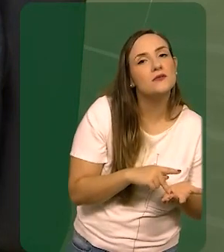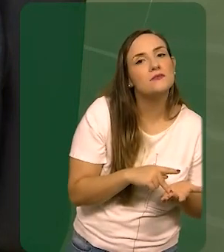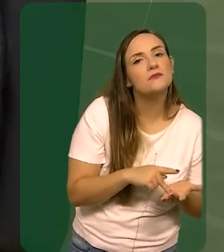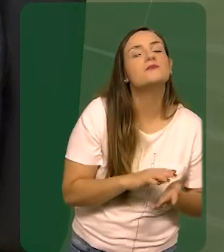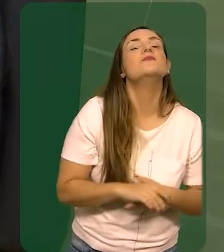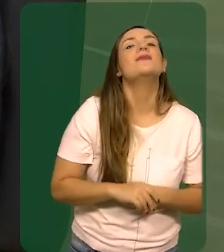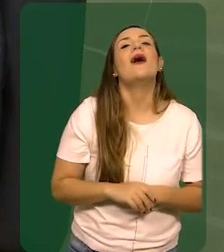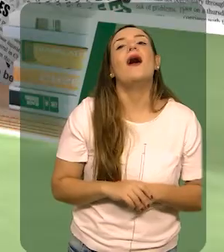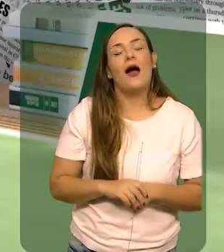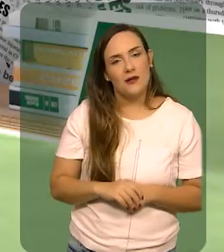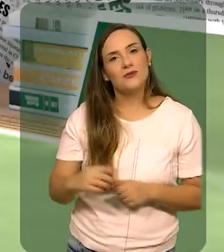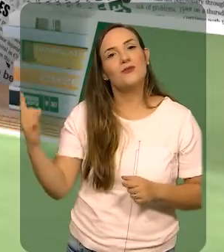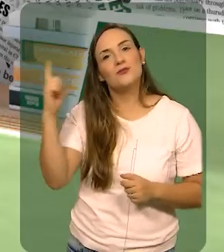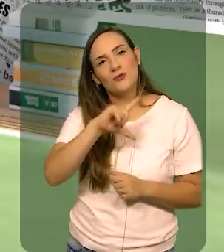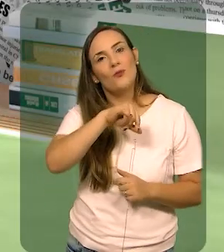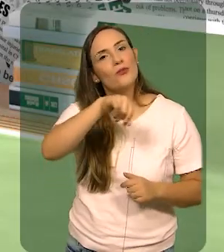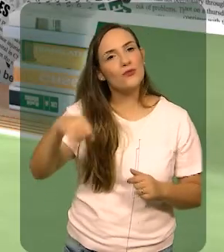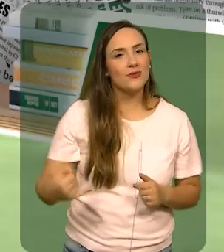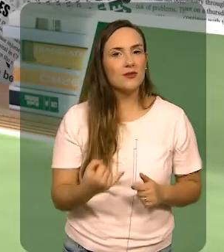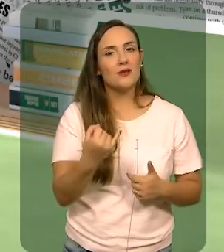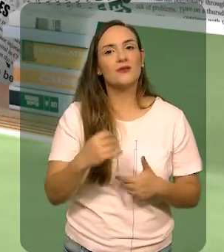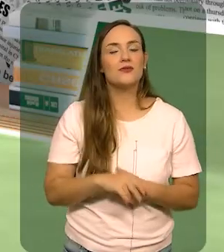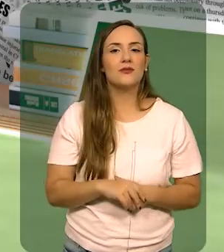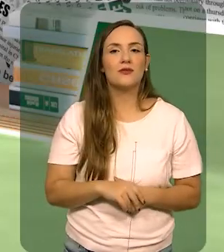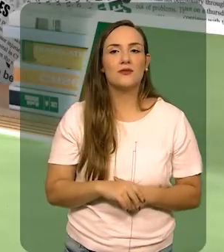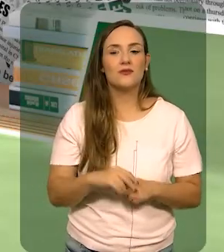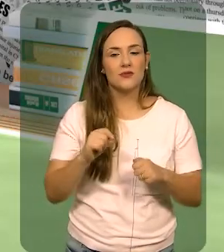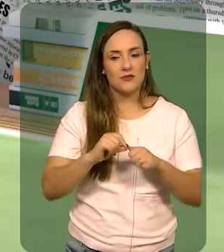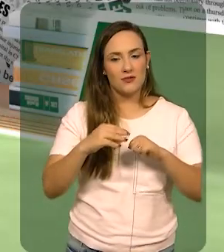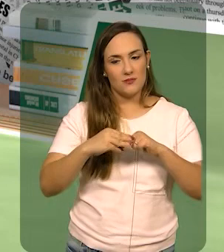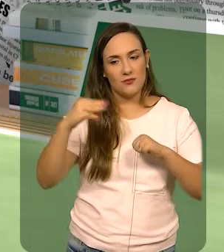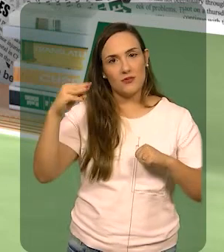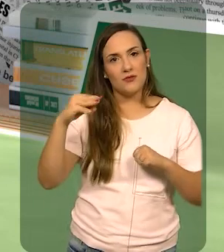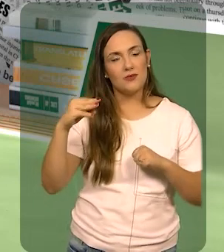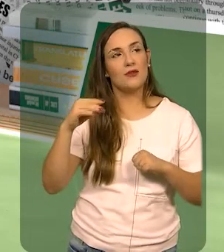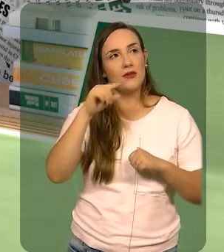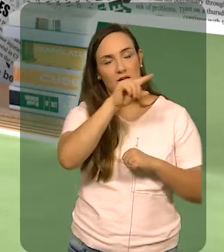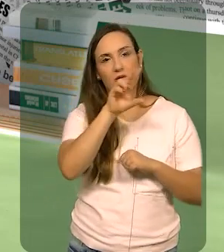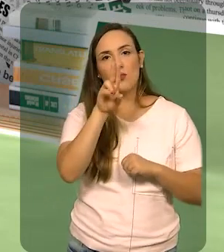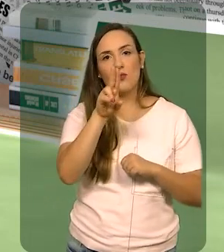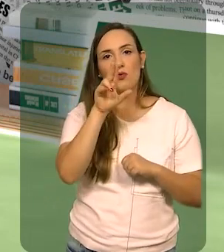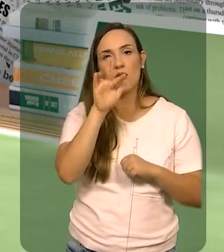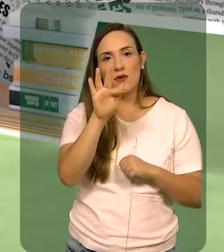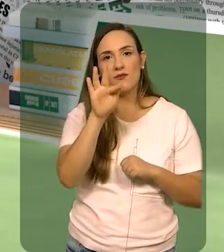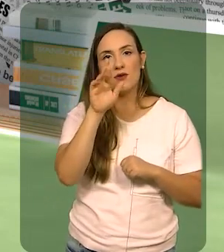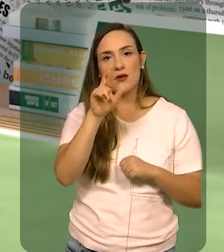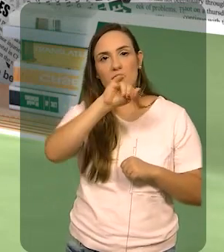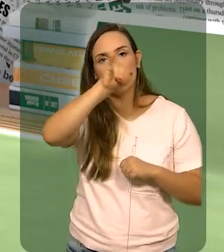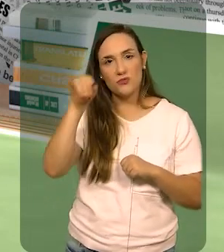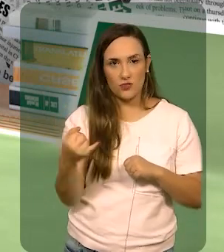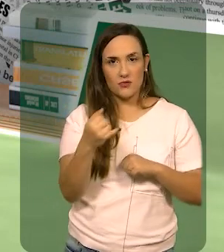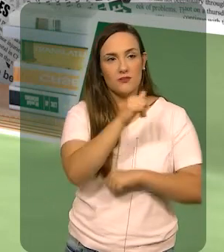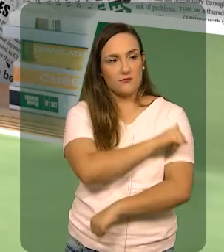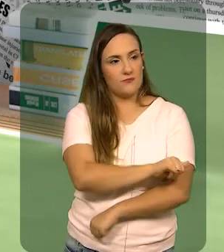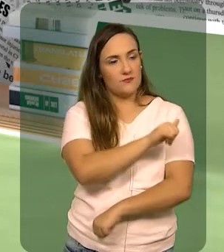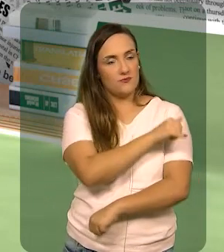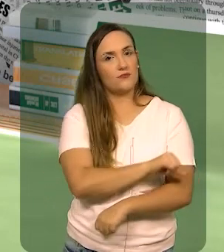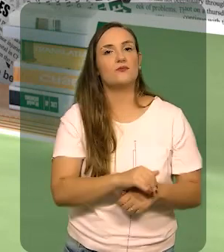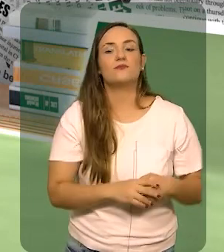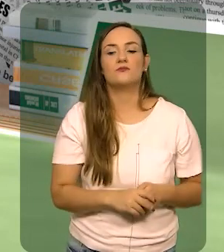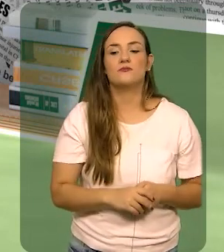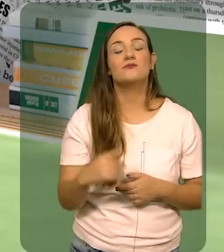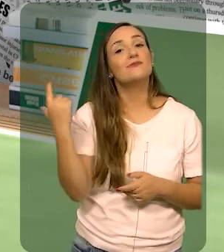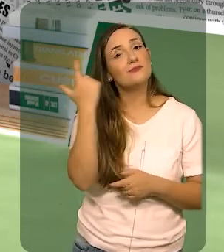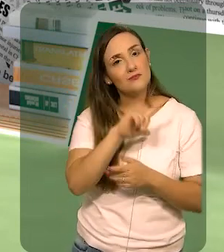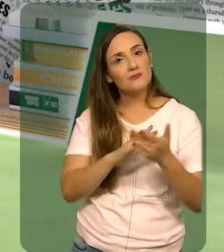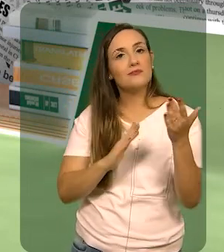material. Onde surgiu a oportunidade de fazer o mestrado na UFRJ, né? Graças a Deus fui